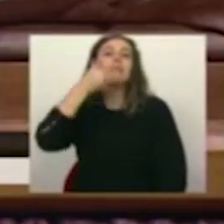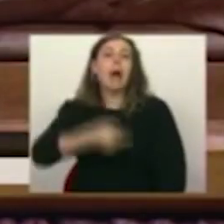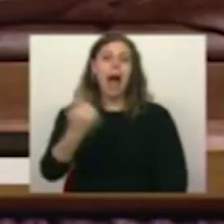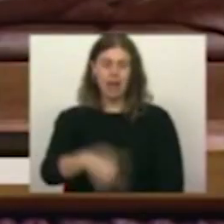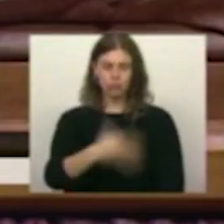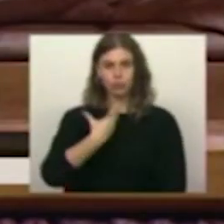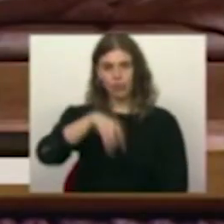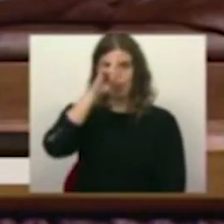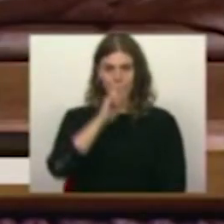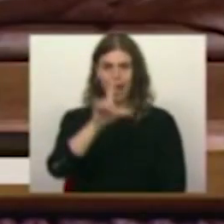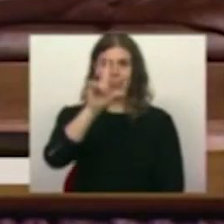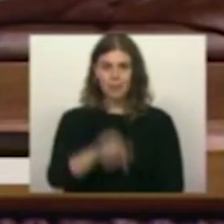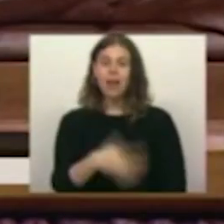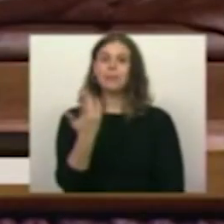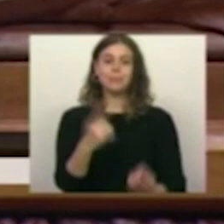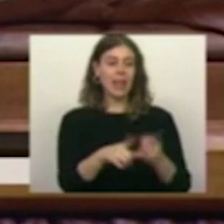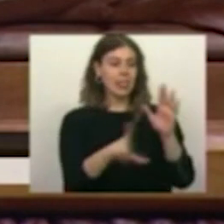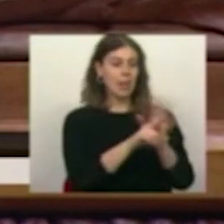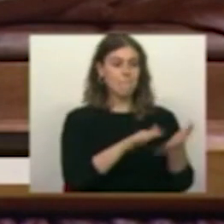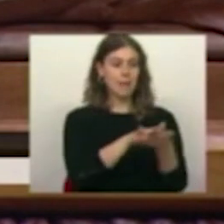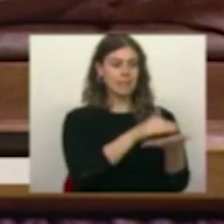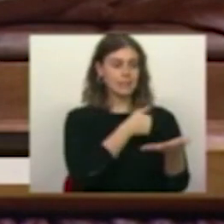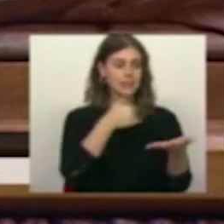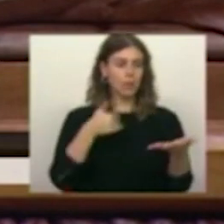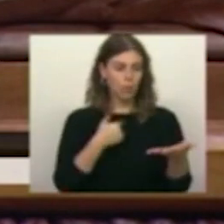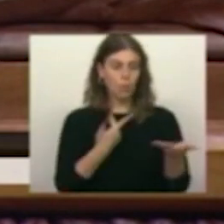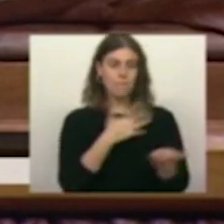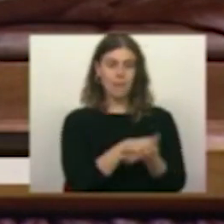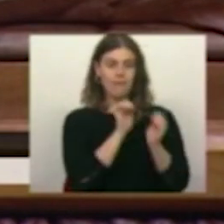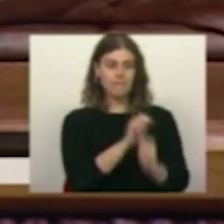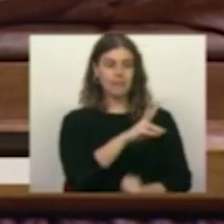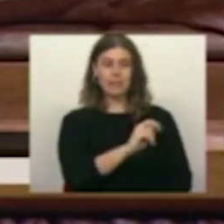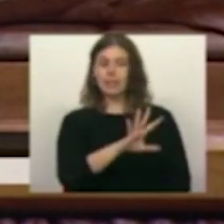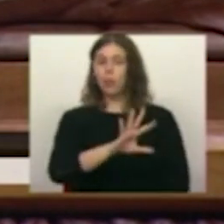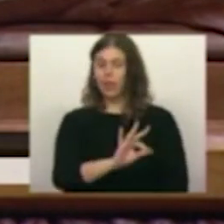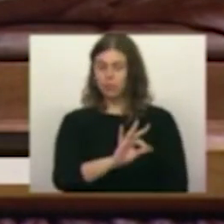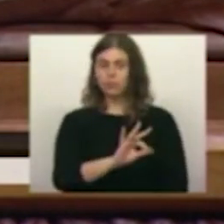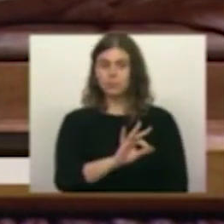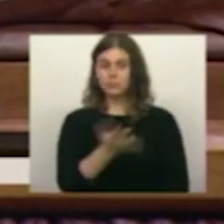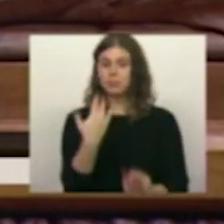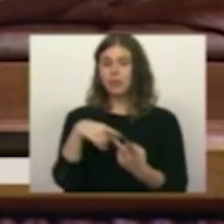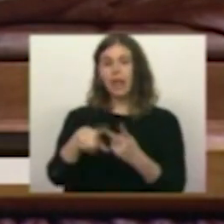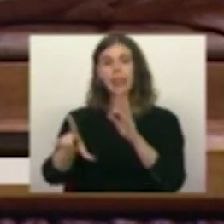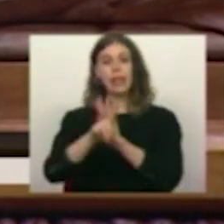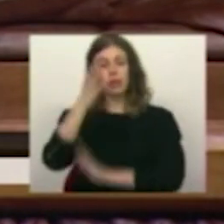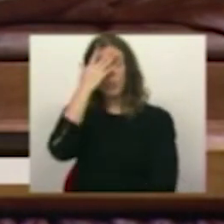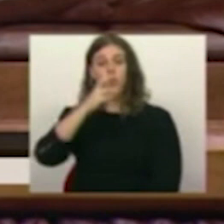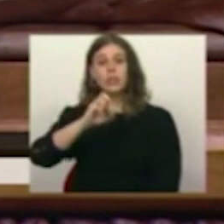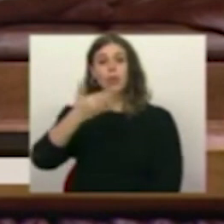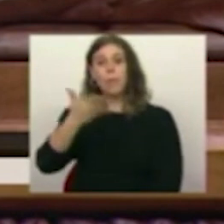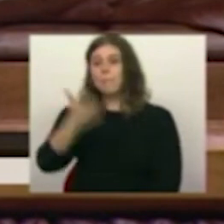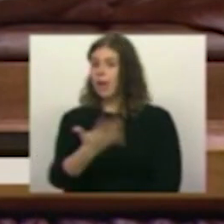Gostaria de recordar que quer a Lei de Bases da Saúde, na sua base 34, quer a Lei número